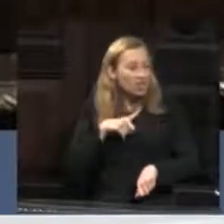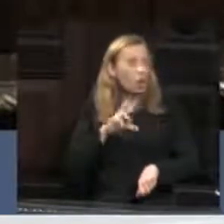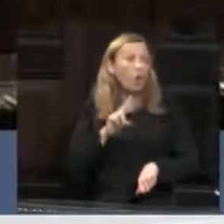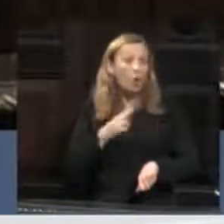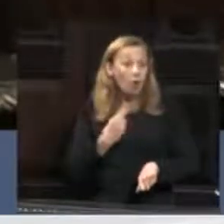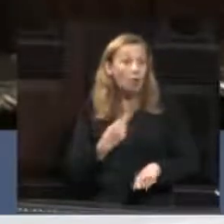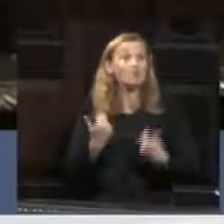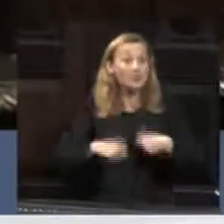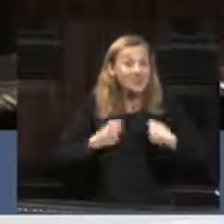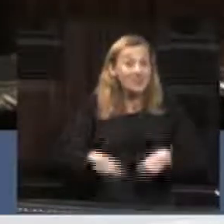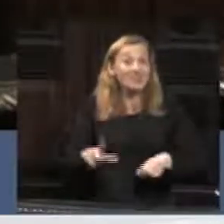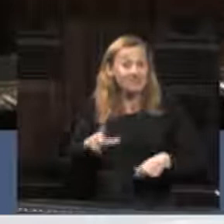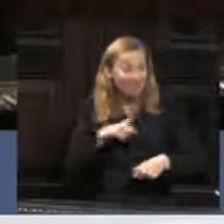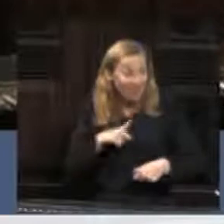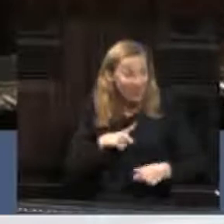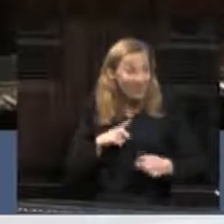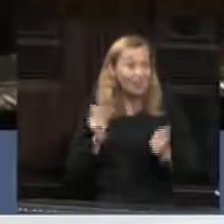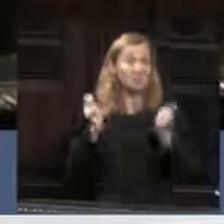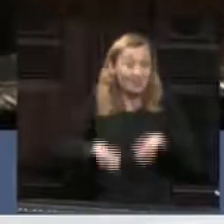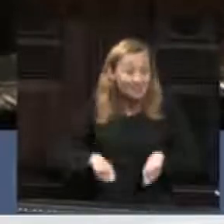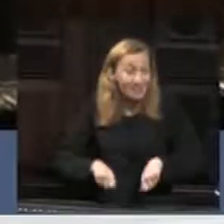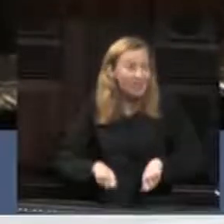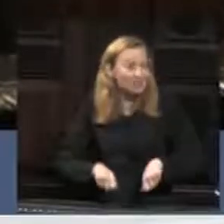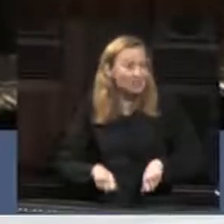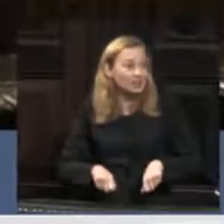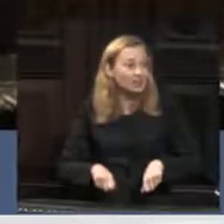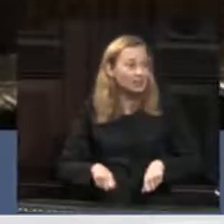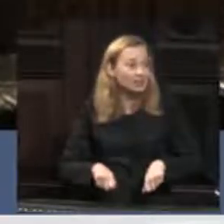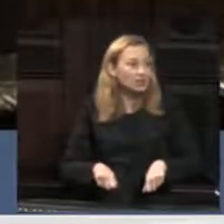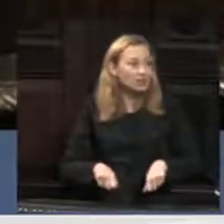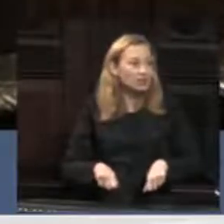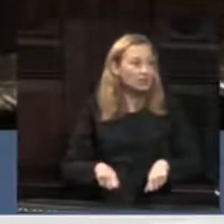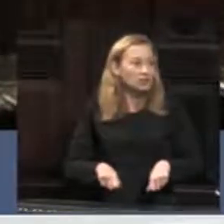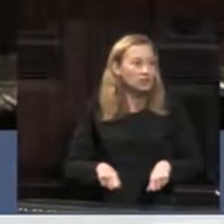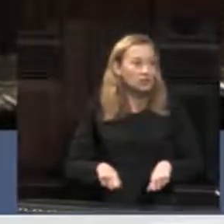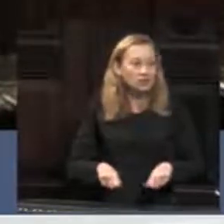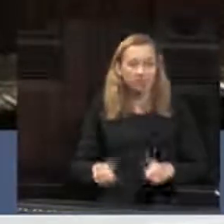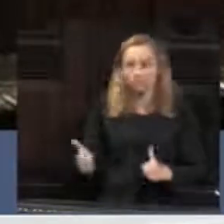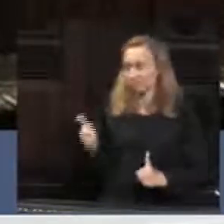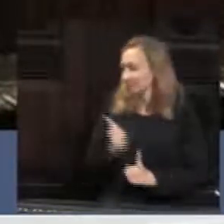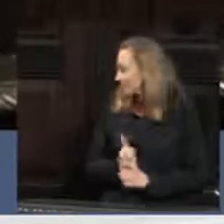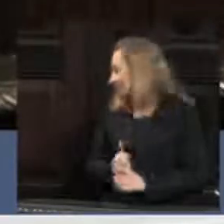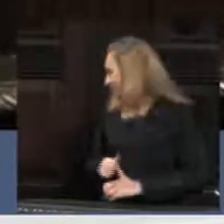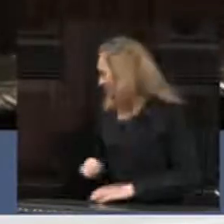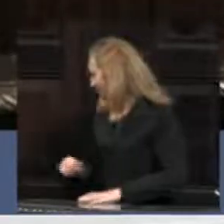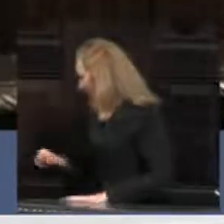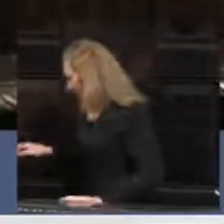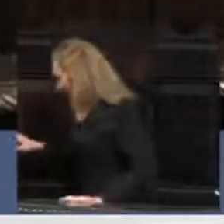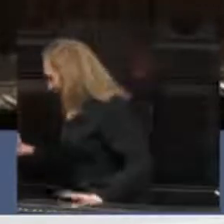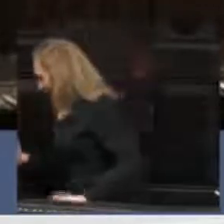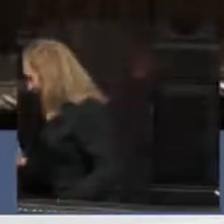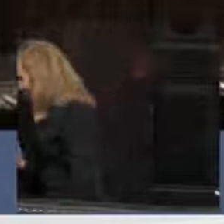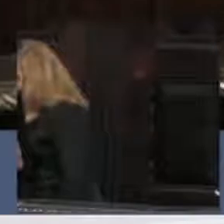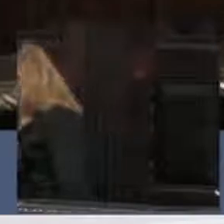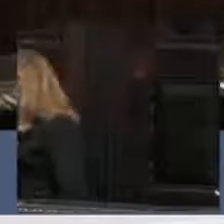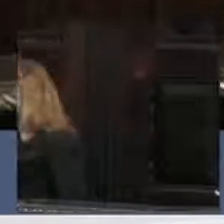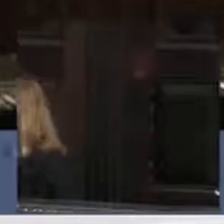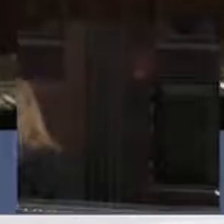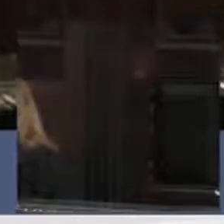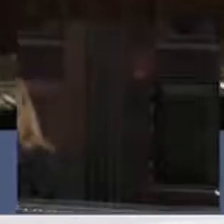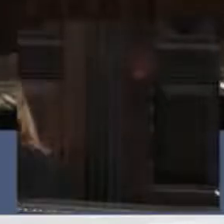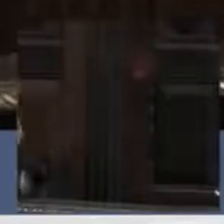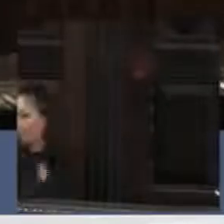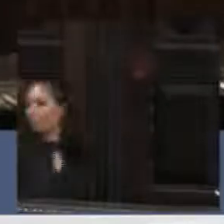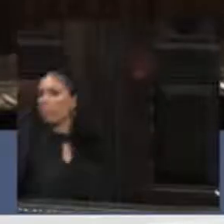ter, capacidade técnica de encontrar respostas para a profunda crise que o Estado do